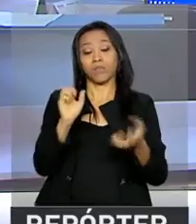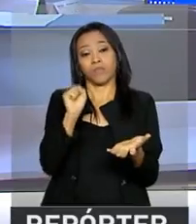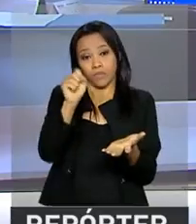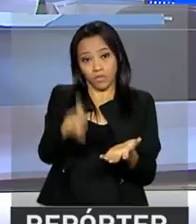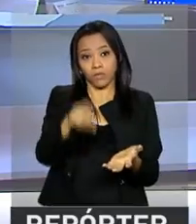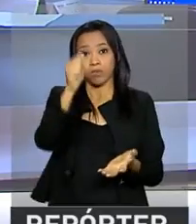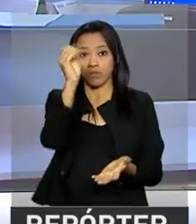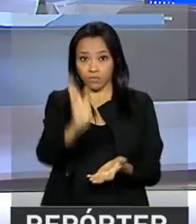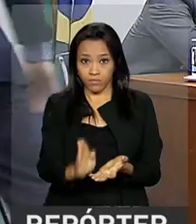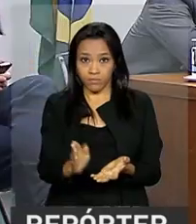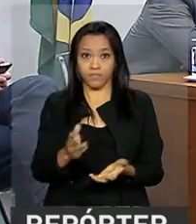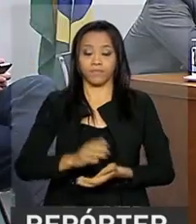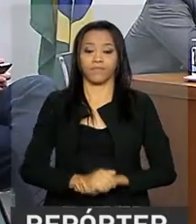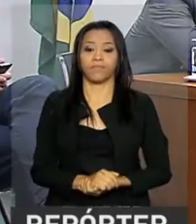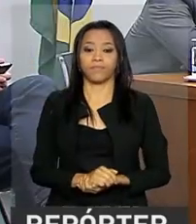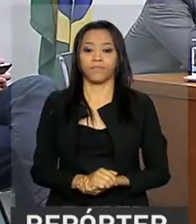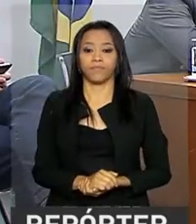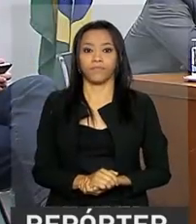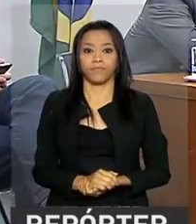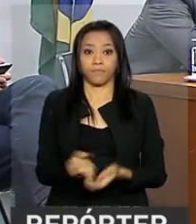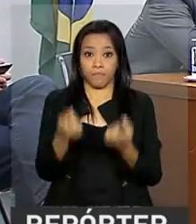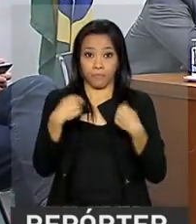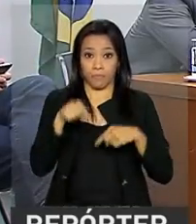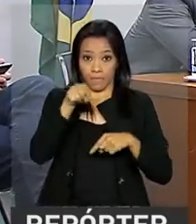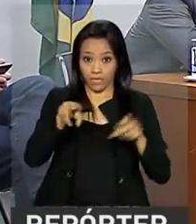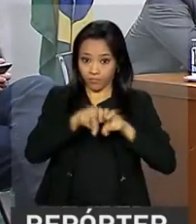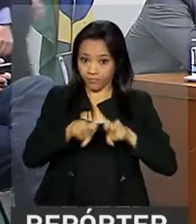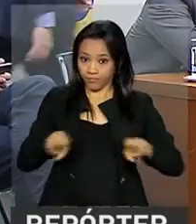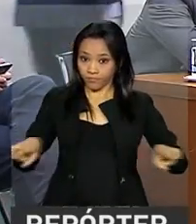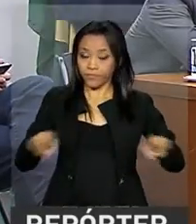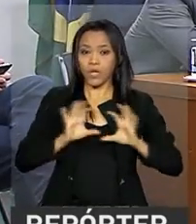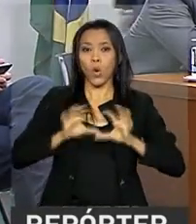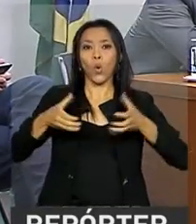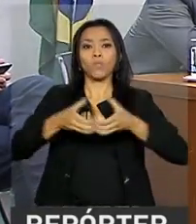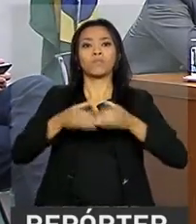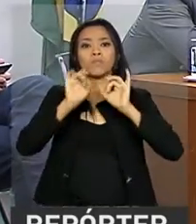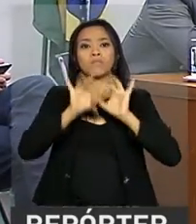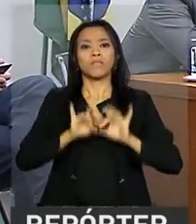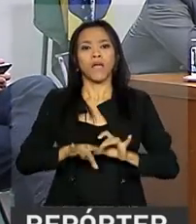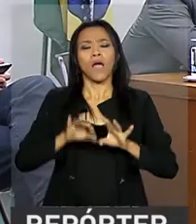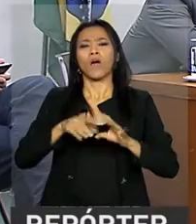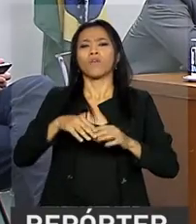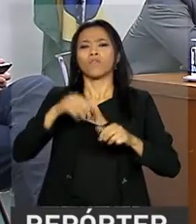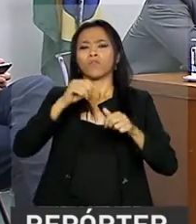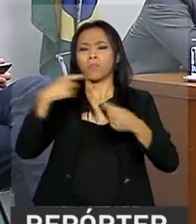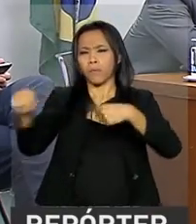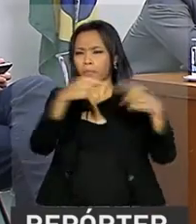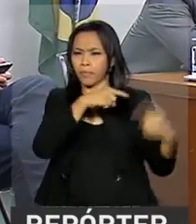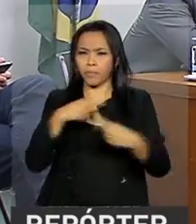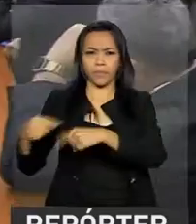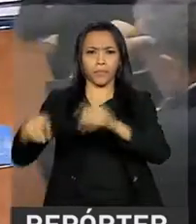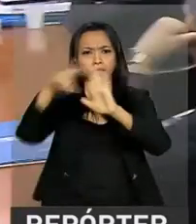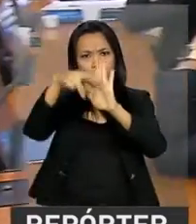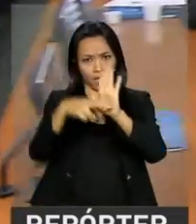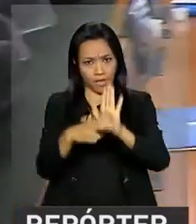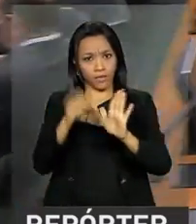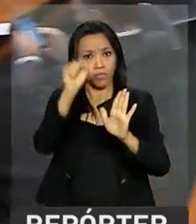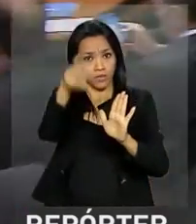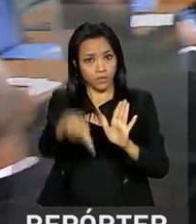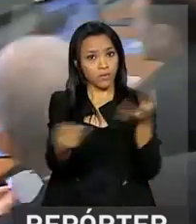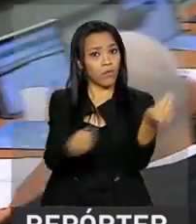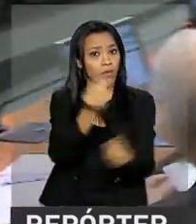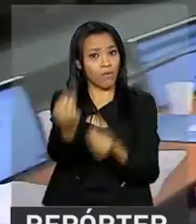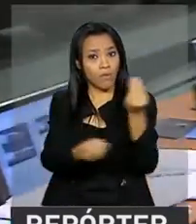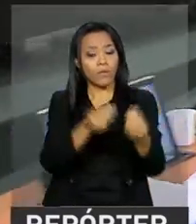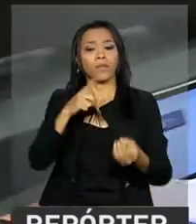brasileiro desta vez a comissão especial discutiu o regime geral de previdência social ao lado por exemplo